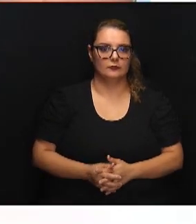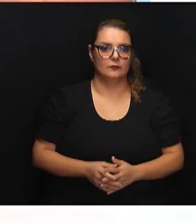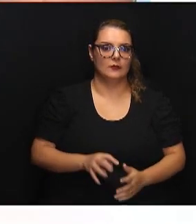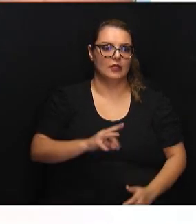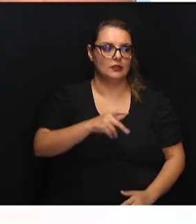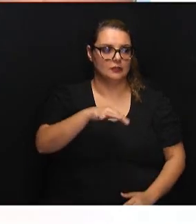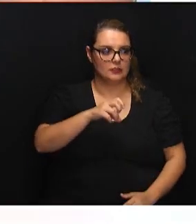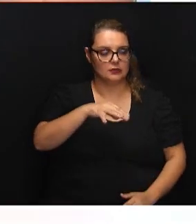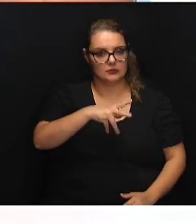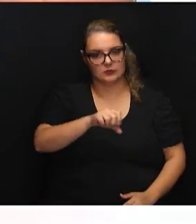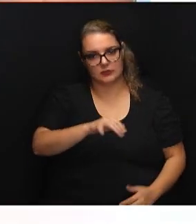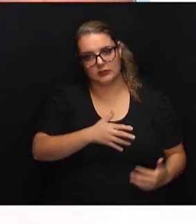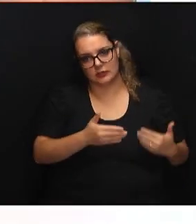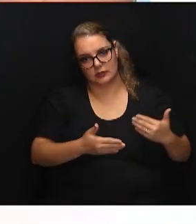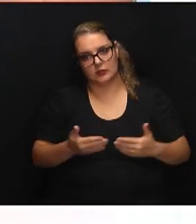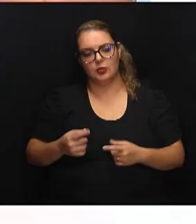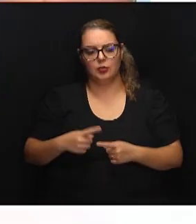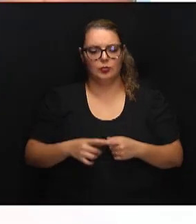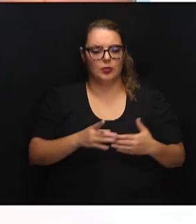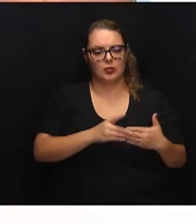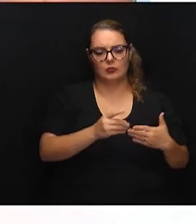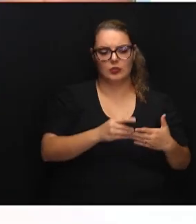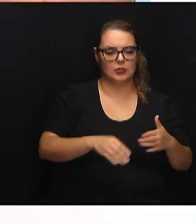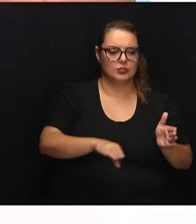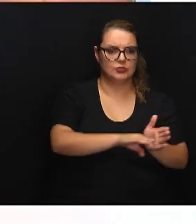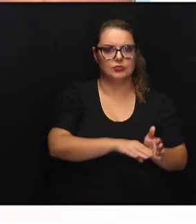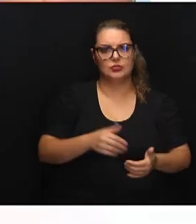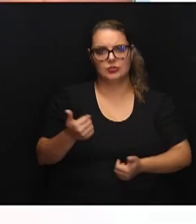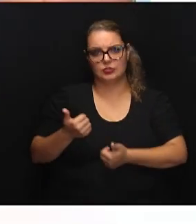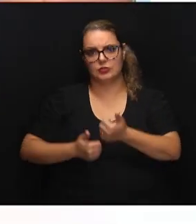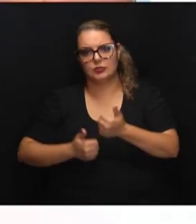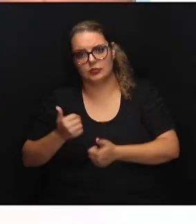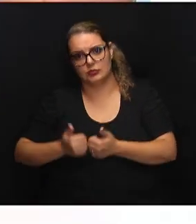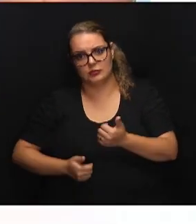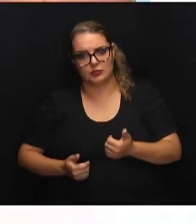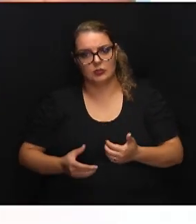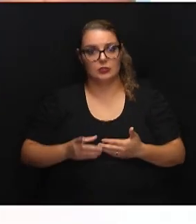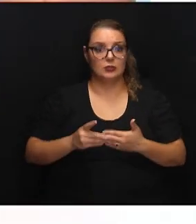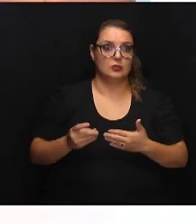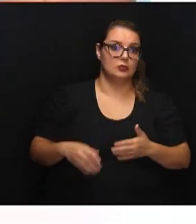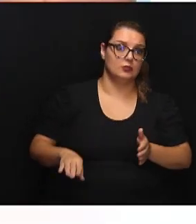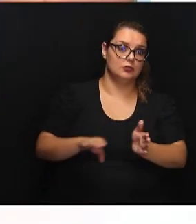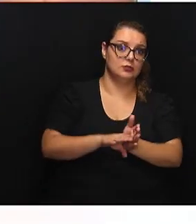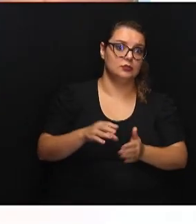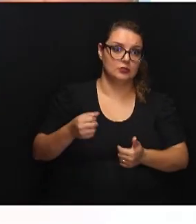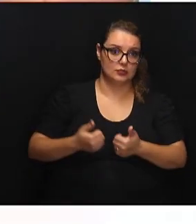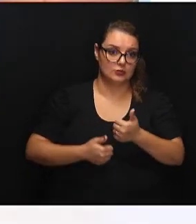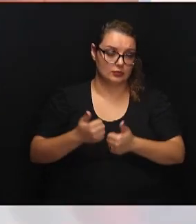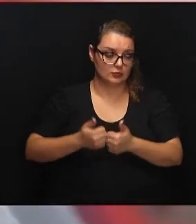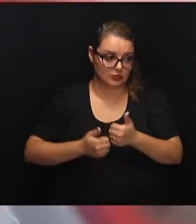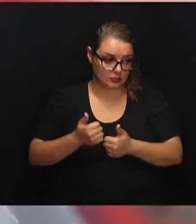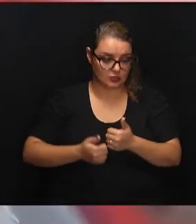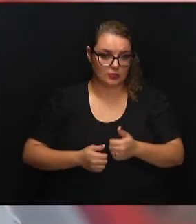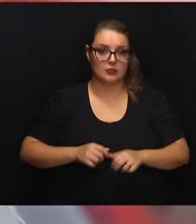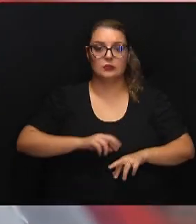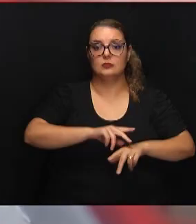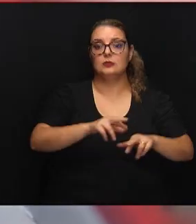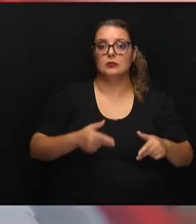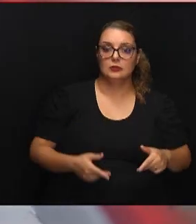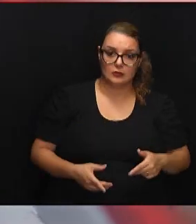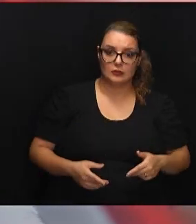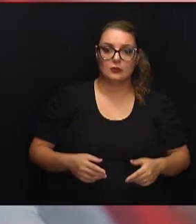transmissão, né? Por que o dólar chega no arroz? Então o dólar chega no arroz por diversos fatores, dentre eles é porque o